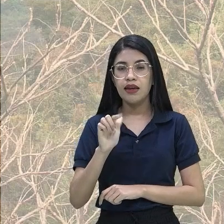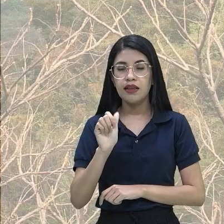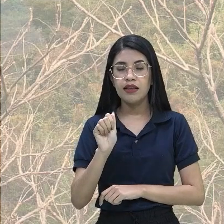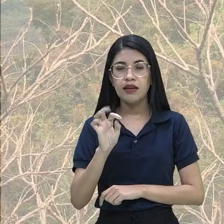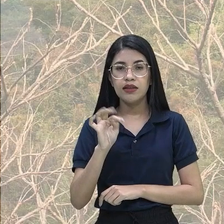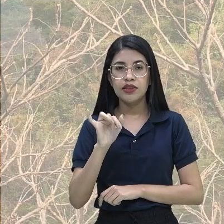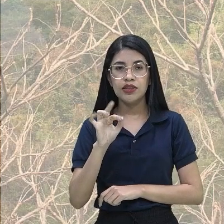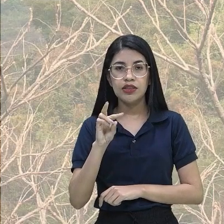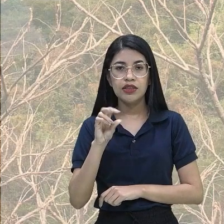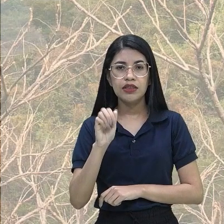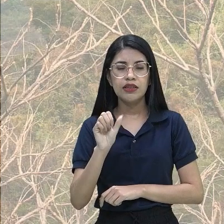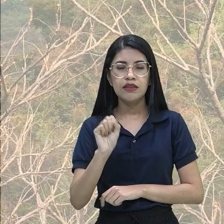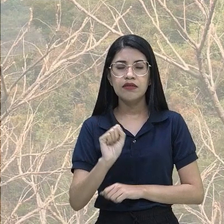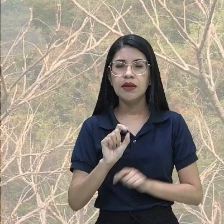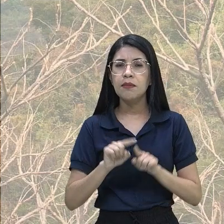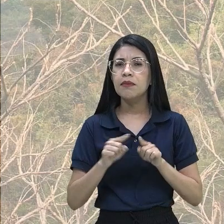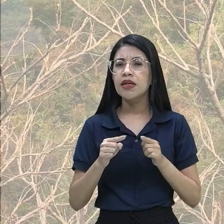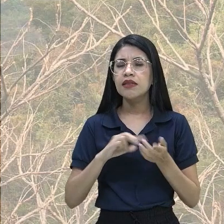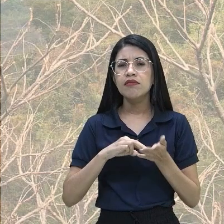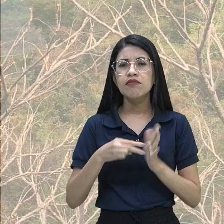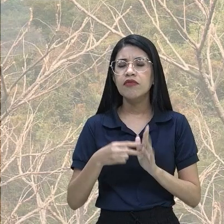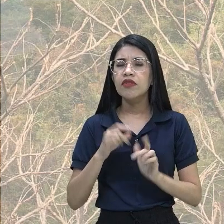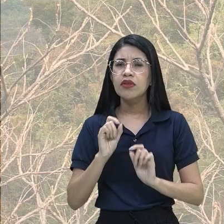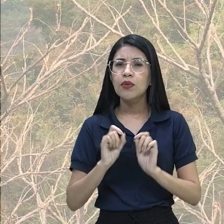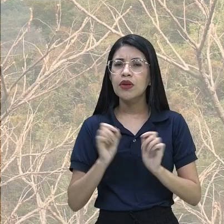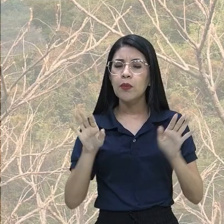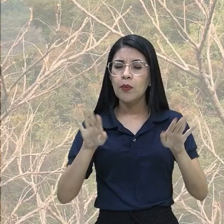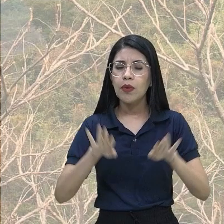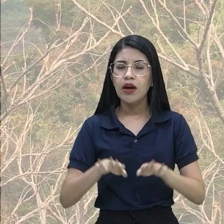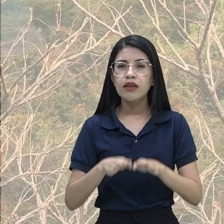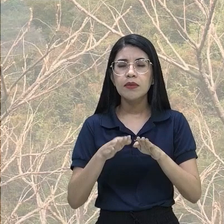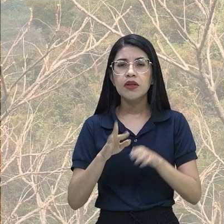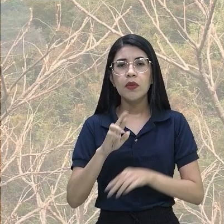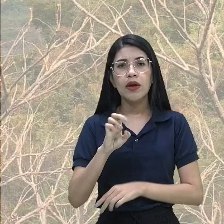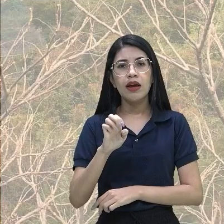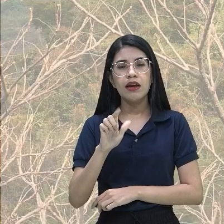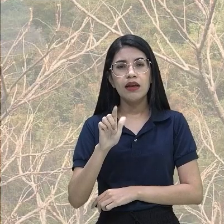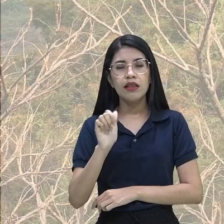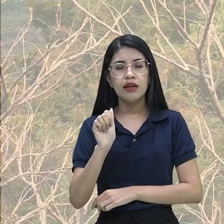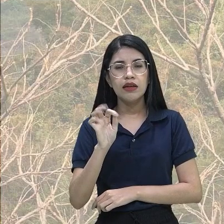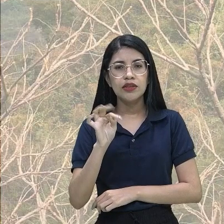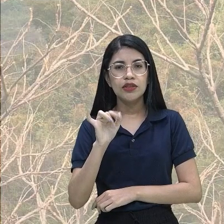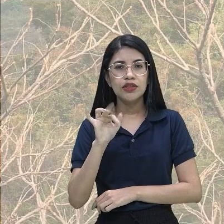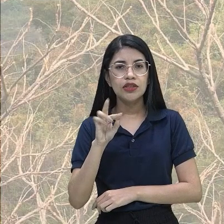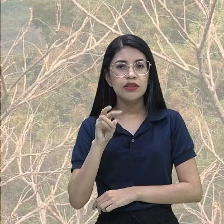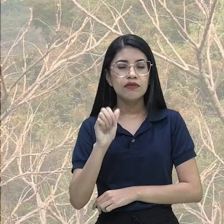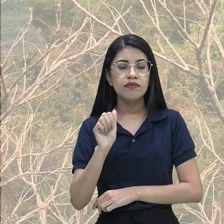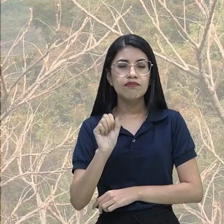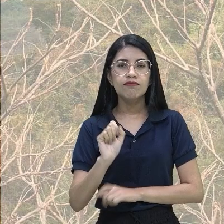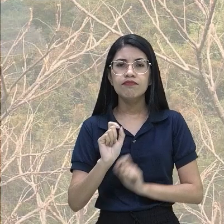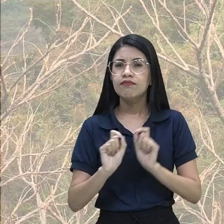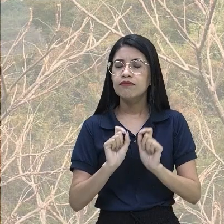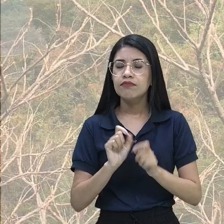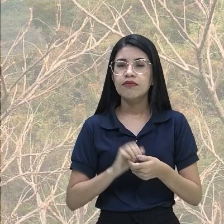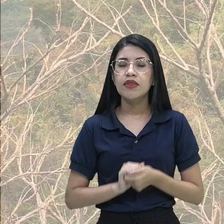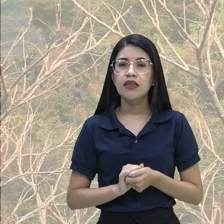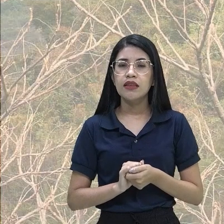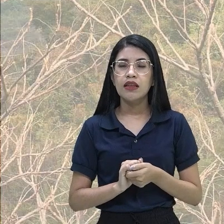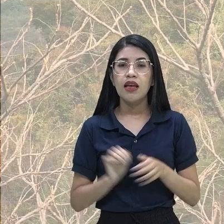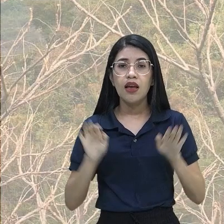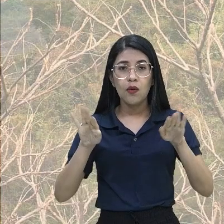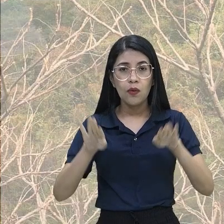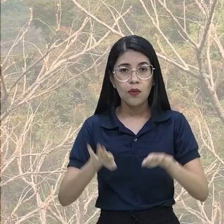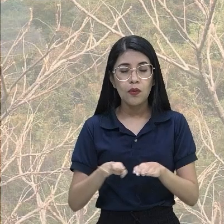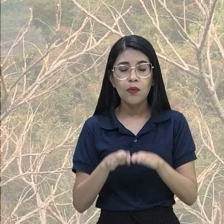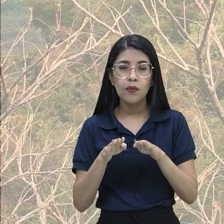relativas. Professor, o que significa uma depressão relativa? Gente, essa parte do relevo das